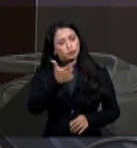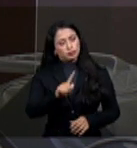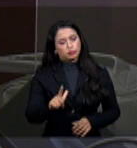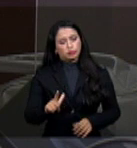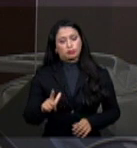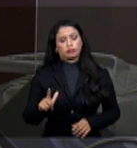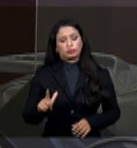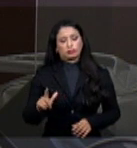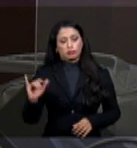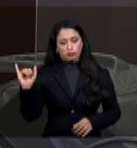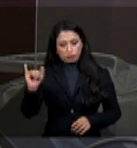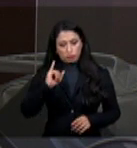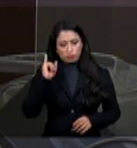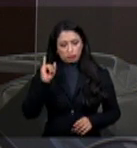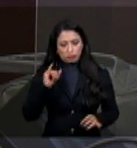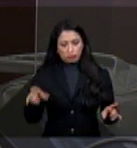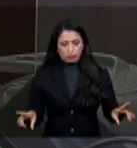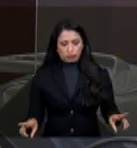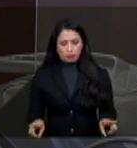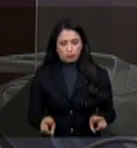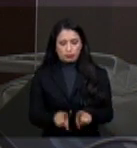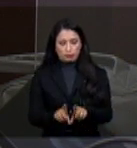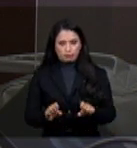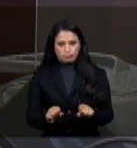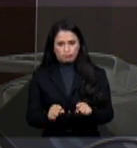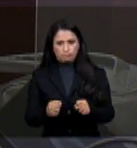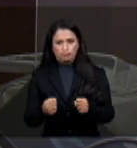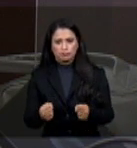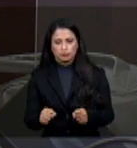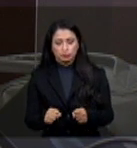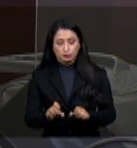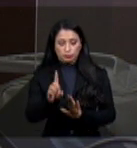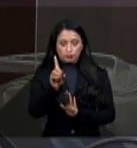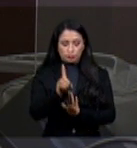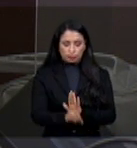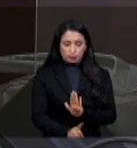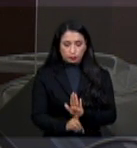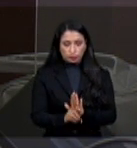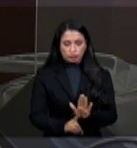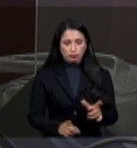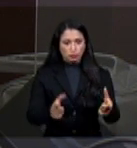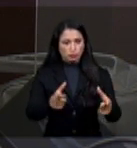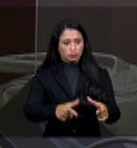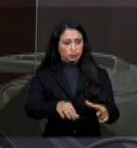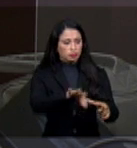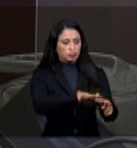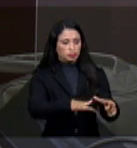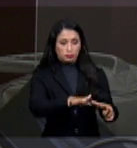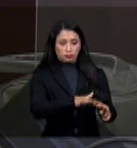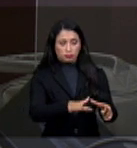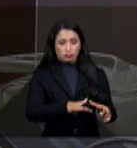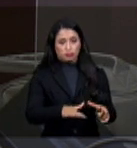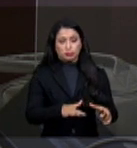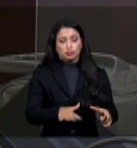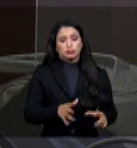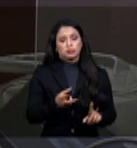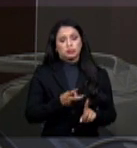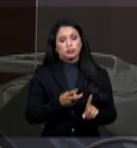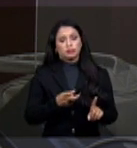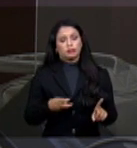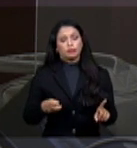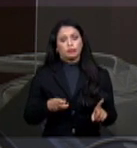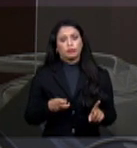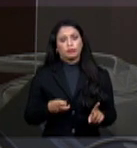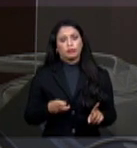dessa de reconhecer e defender os direitos territoriais indígenas, é superar ideologias e